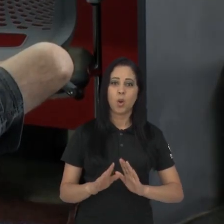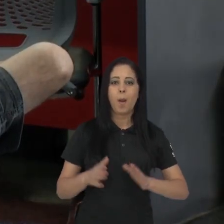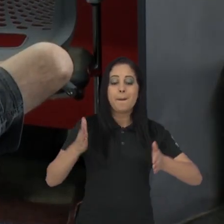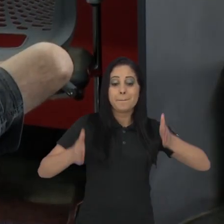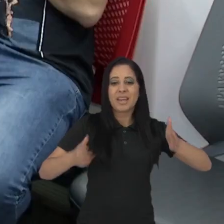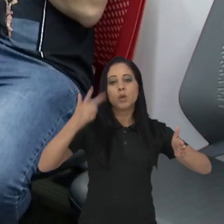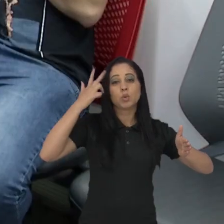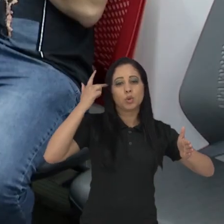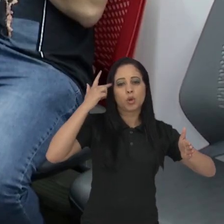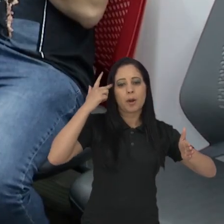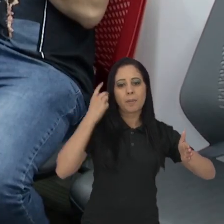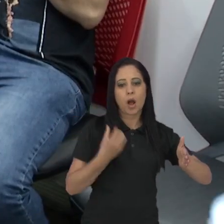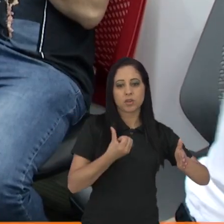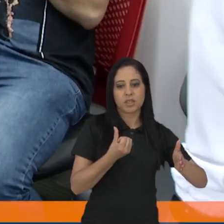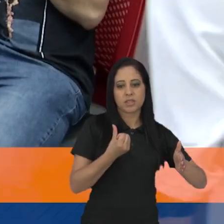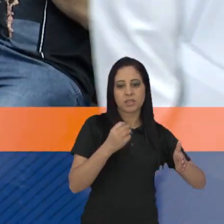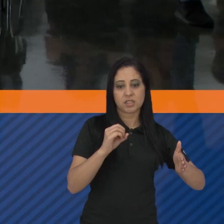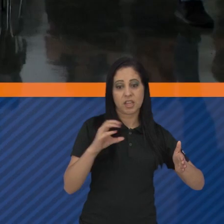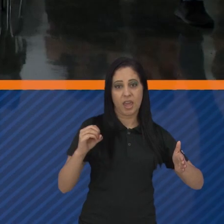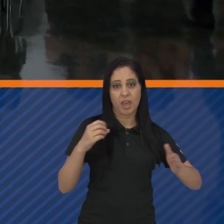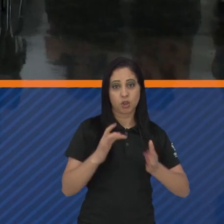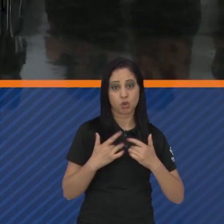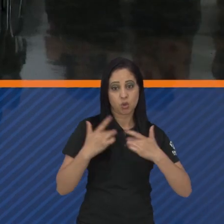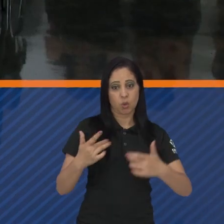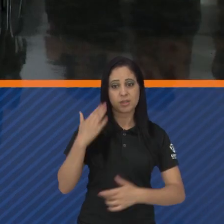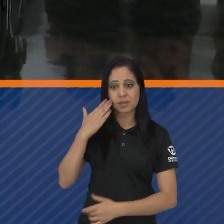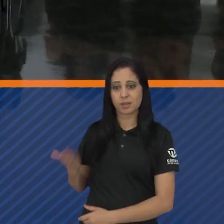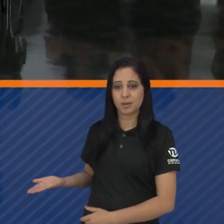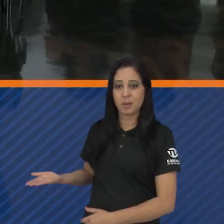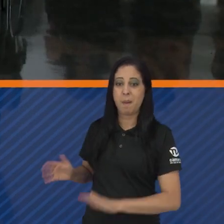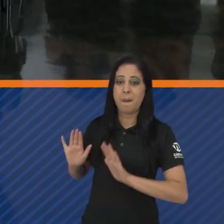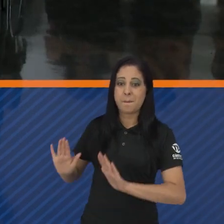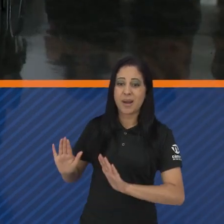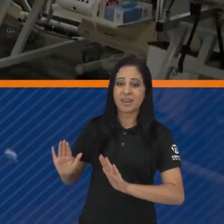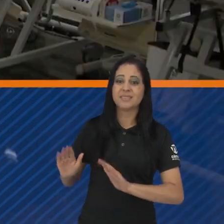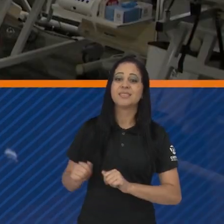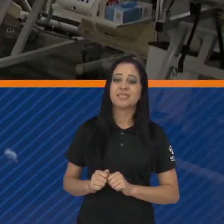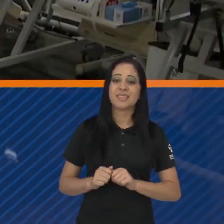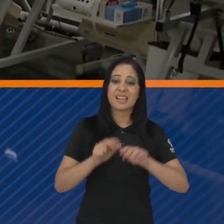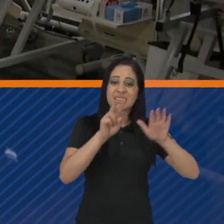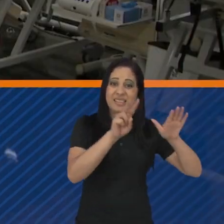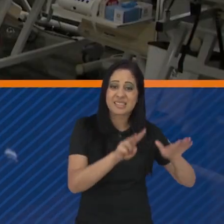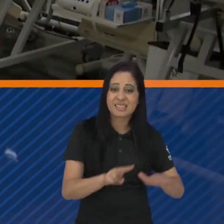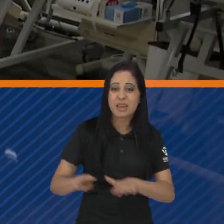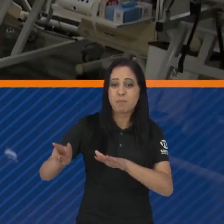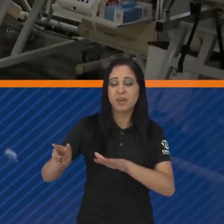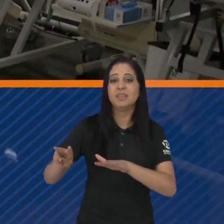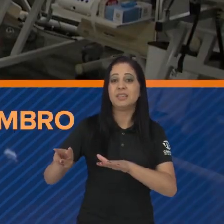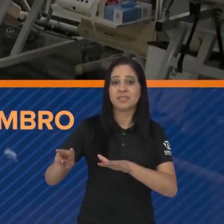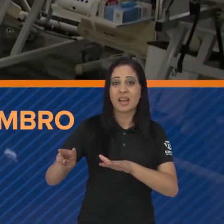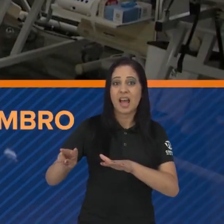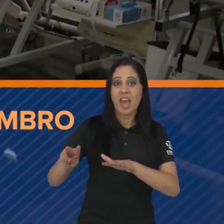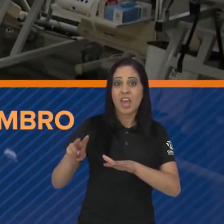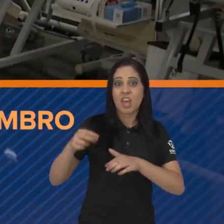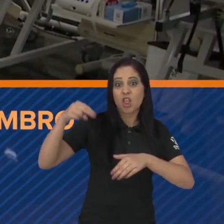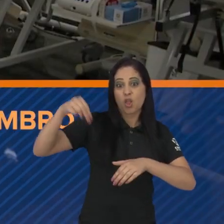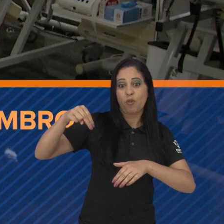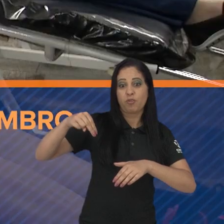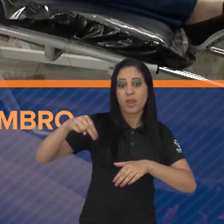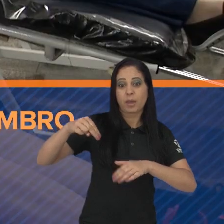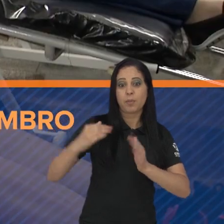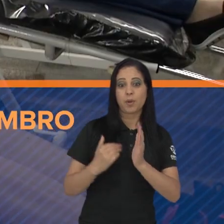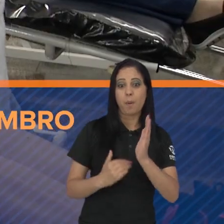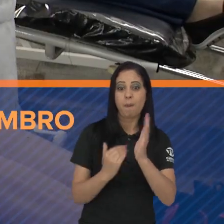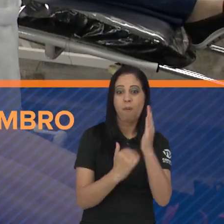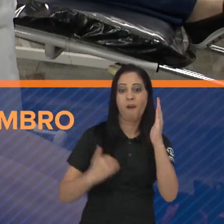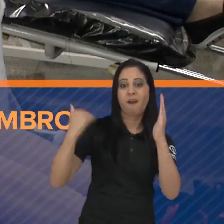de Sangue chega a receber, em média, 600 doadores por semana. Mas durante a semana do dia 25 de novembro,